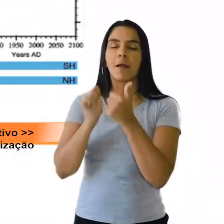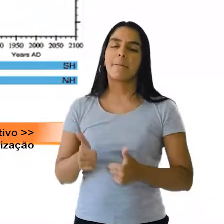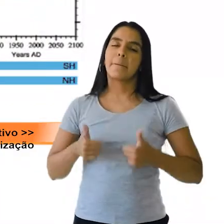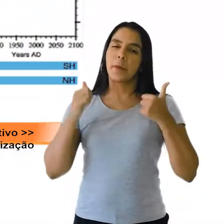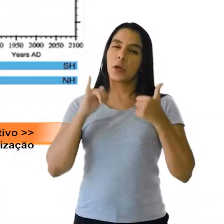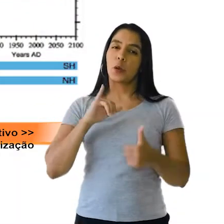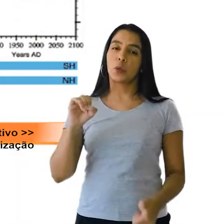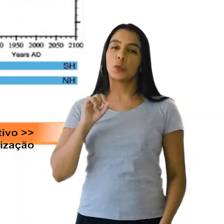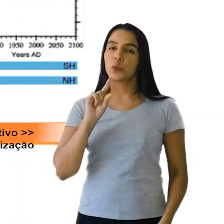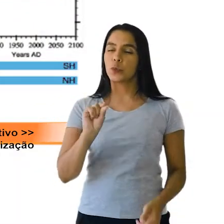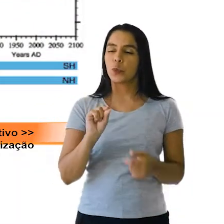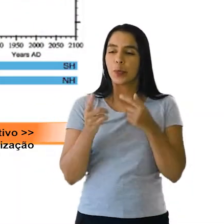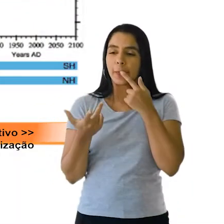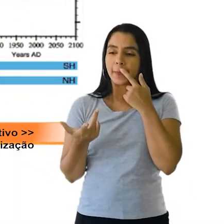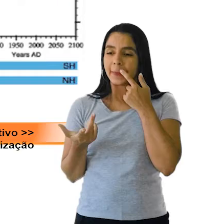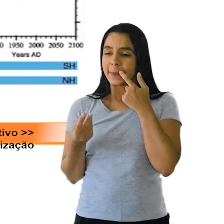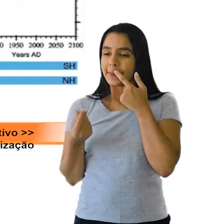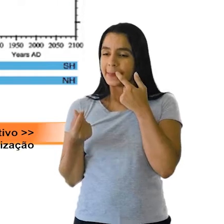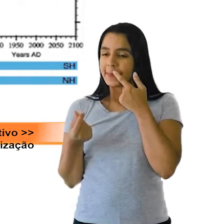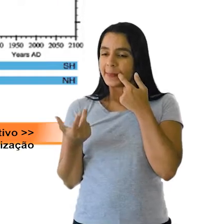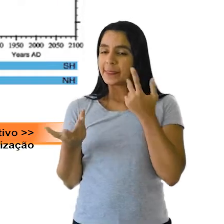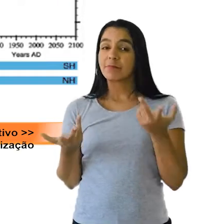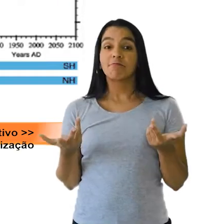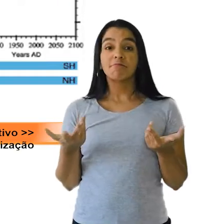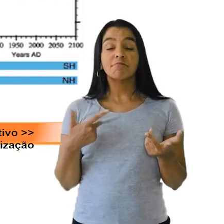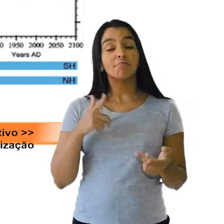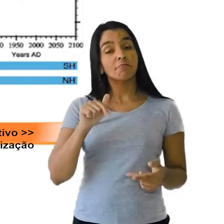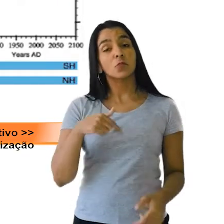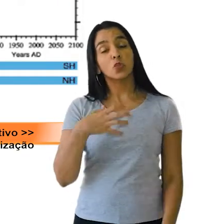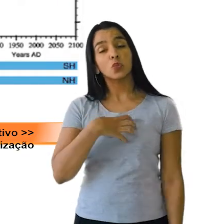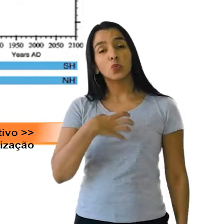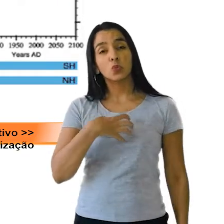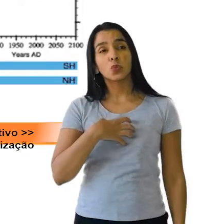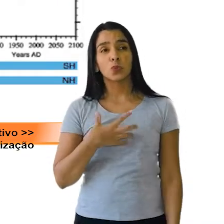essa próxima figura marca melhor ainda isso, de que